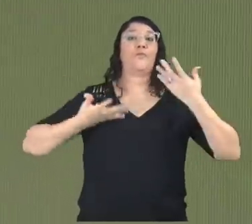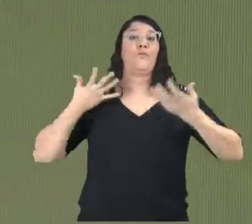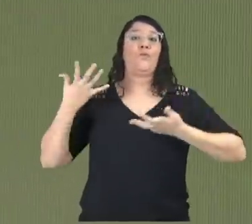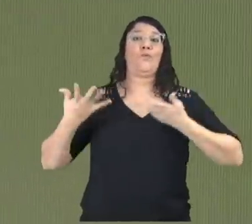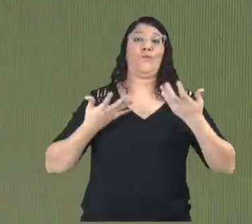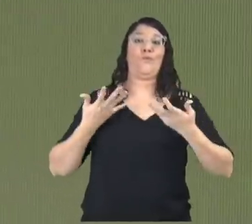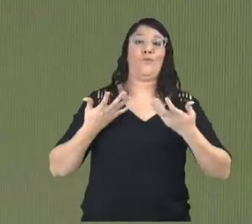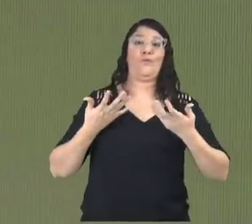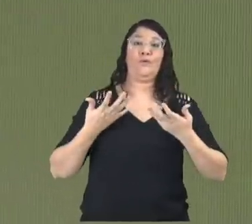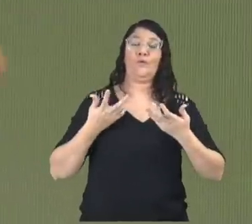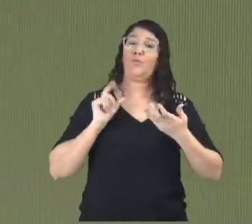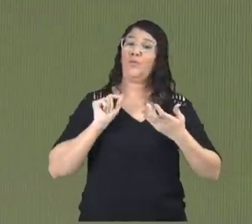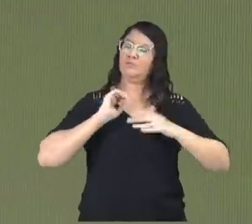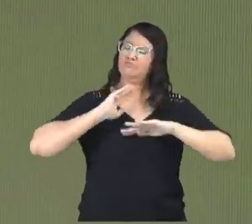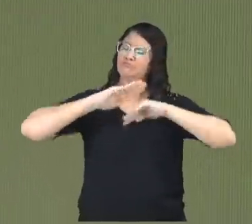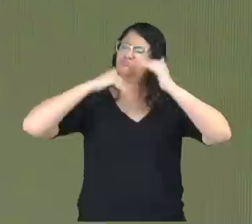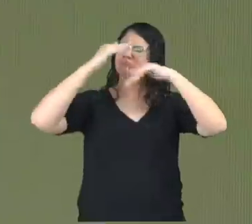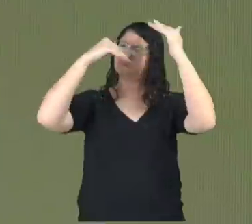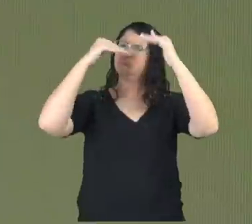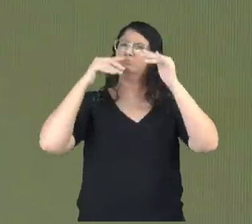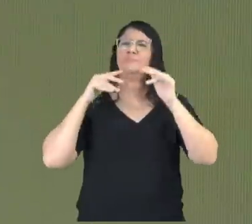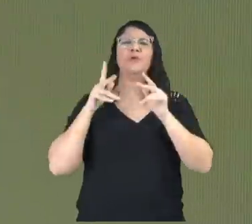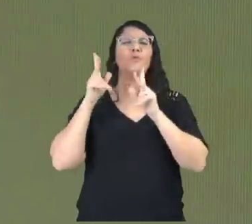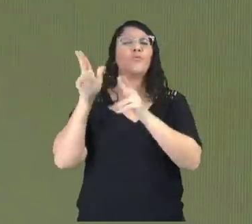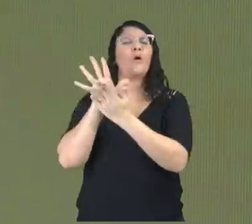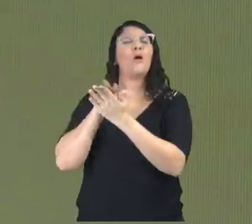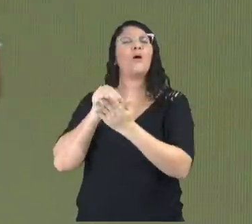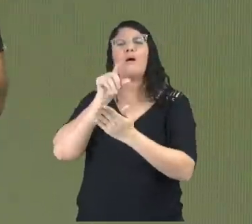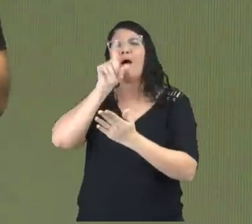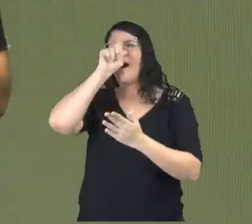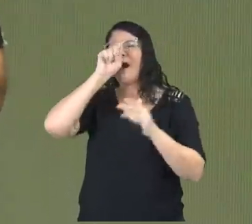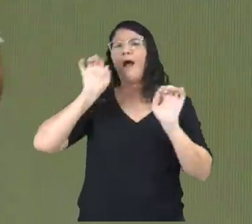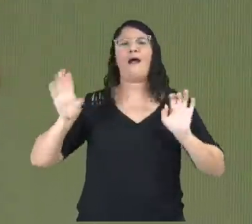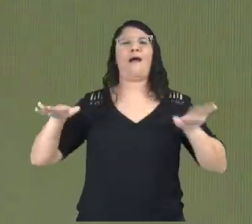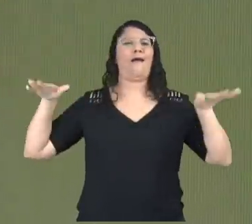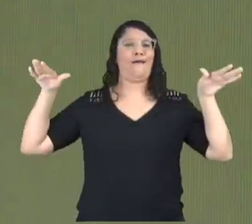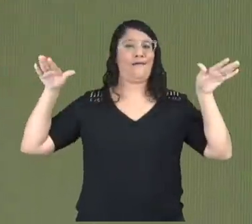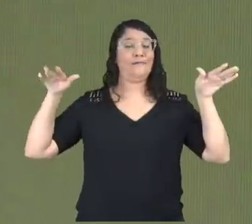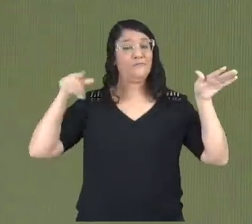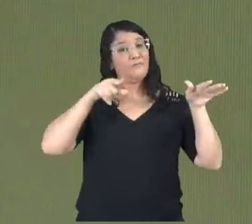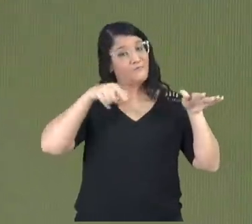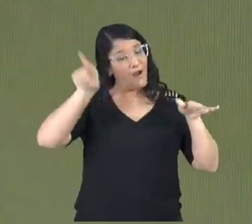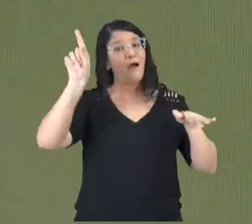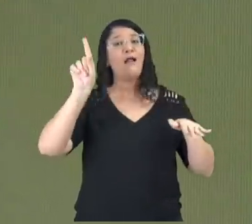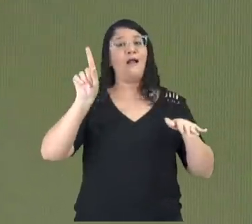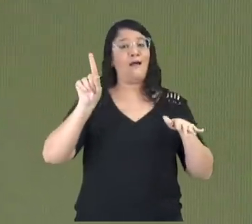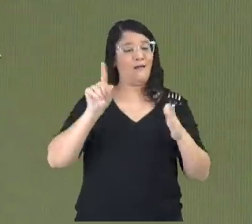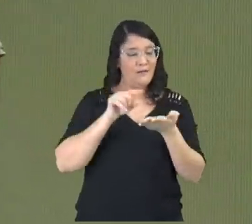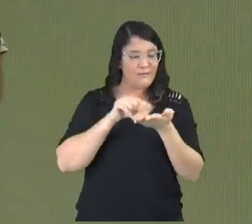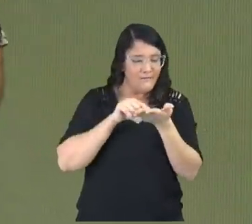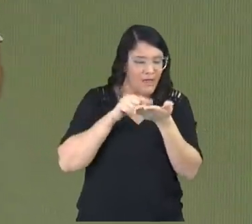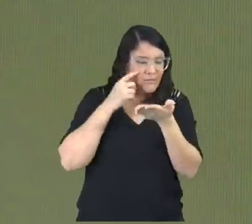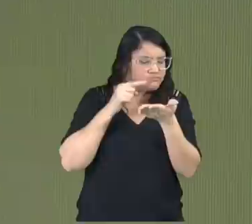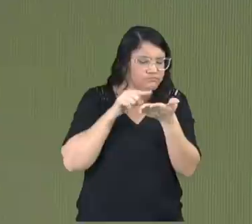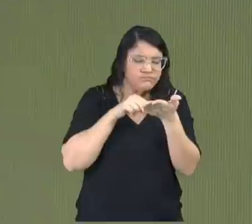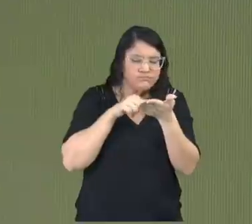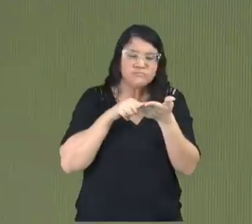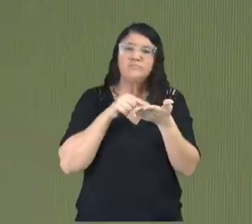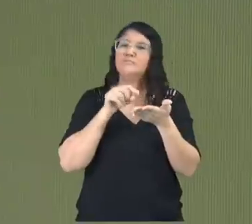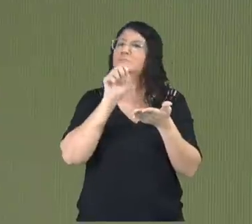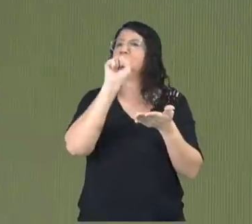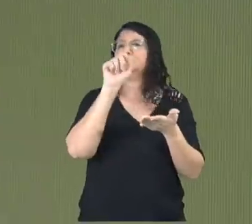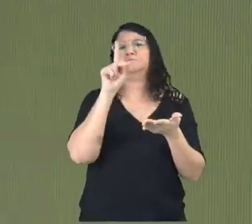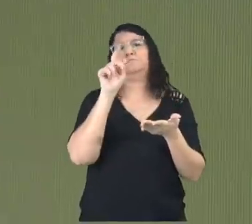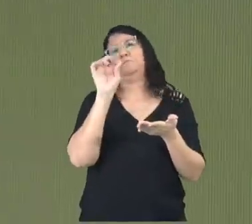águias. Pega a música, você que está em casa me assistindo. Vai lá no Spotify ou em outra